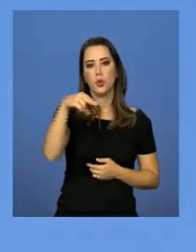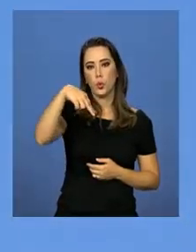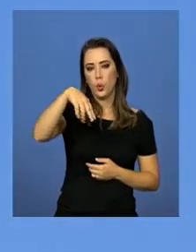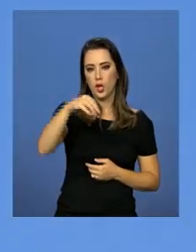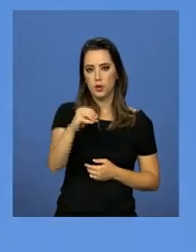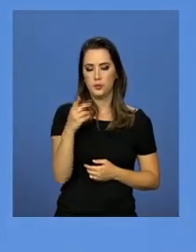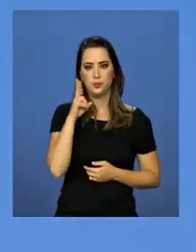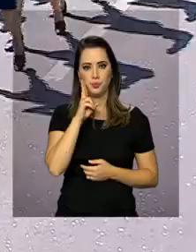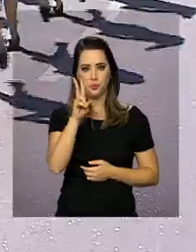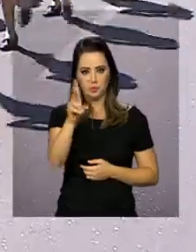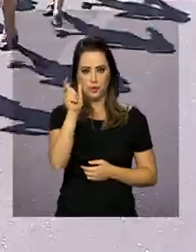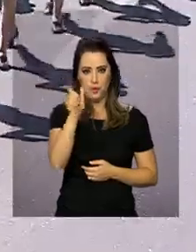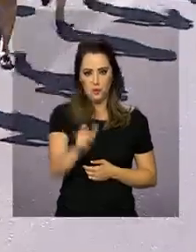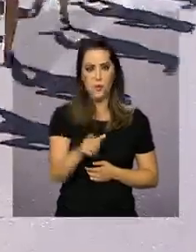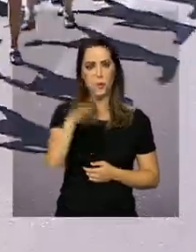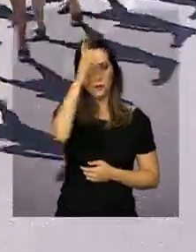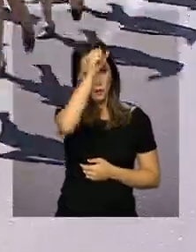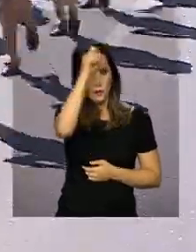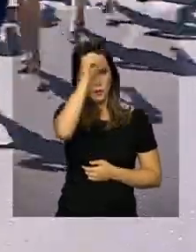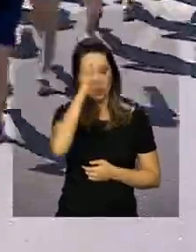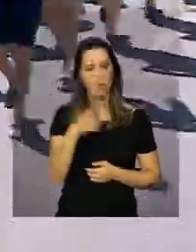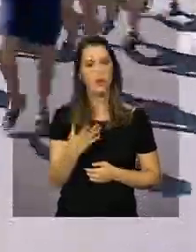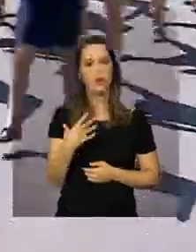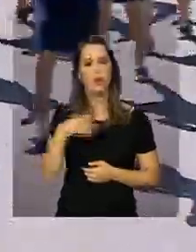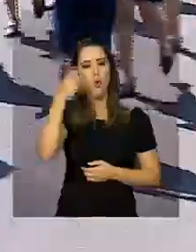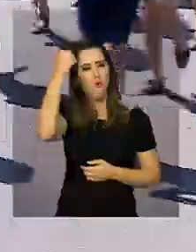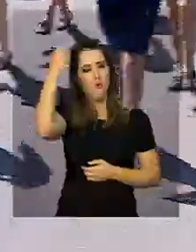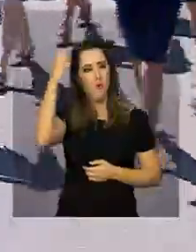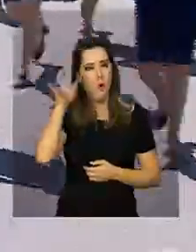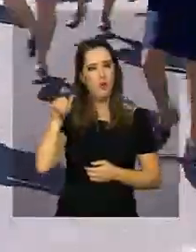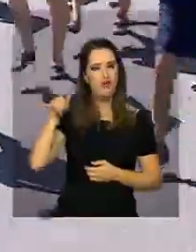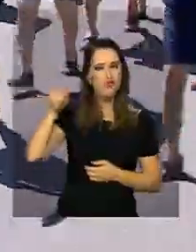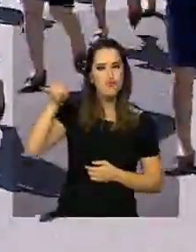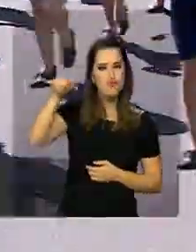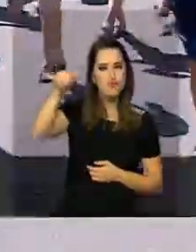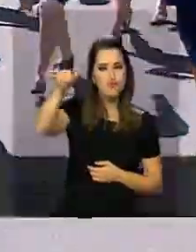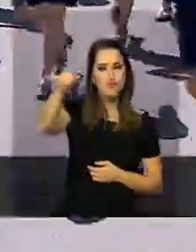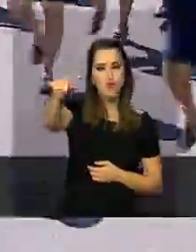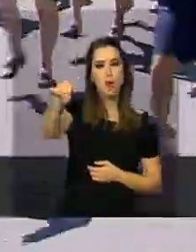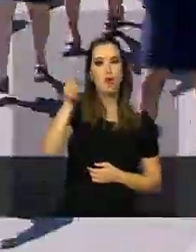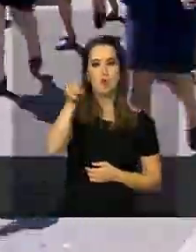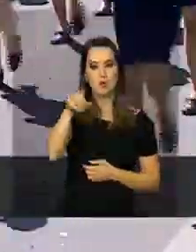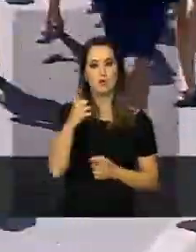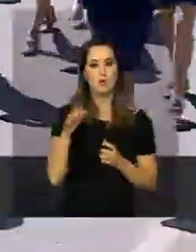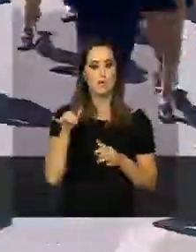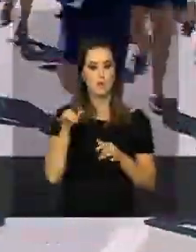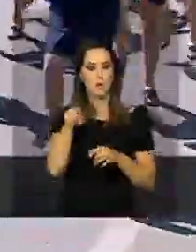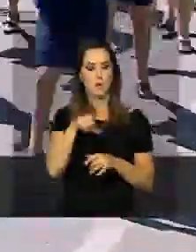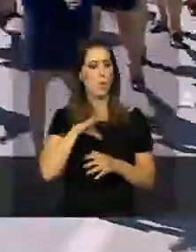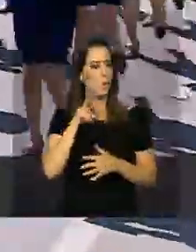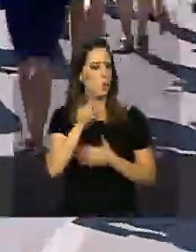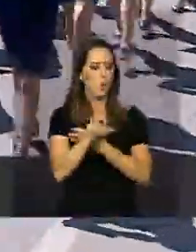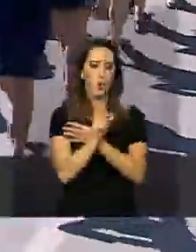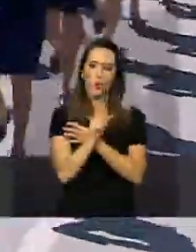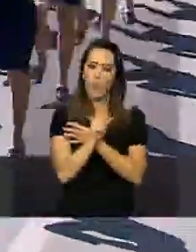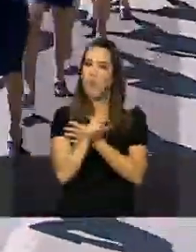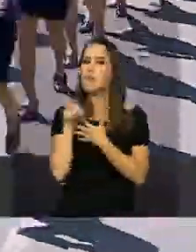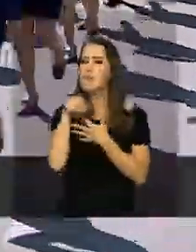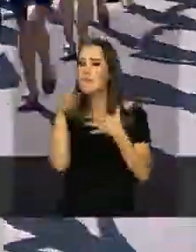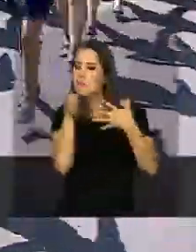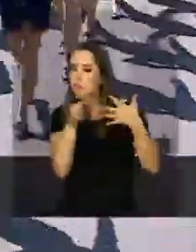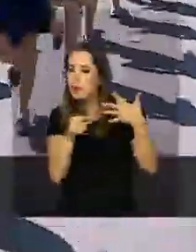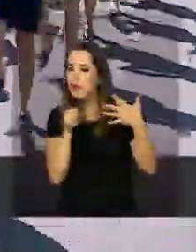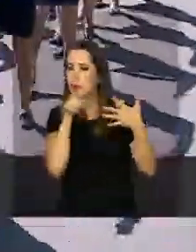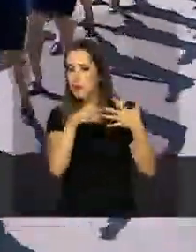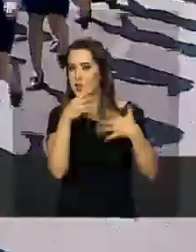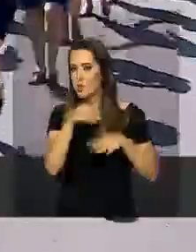aviador voa essa aeronave no quarto ano, no último ano de formação. Tá certo. Tudo lá no @TVNBR, informações detalhadas dessas